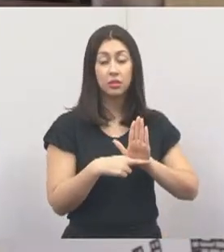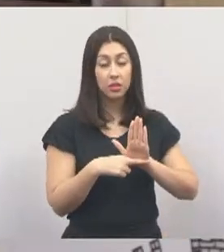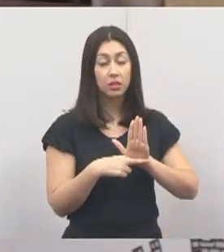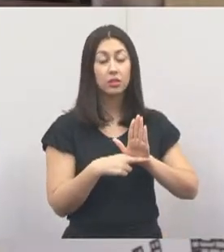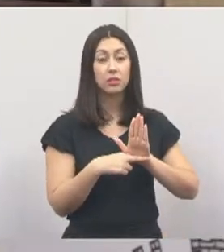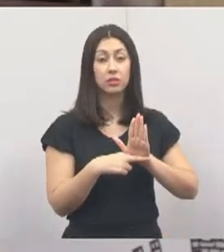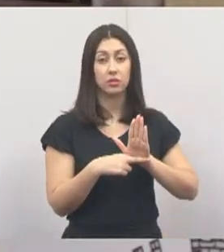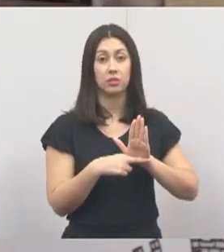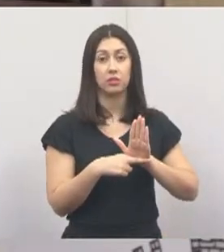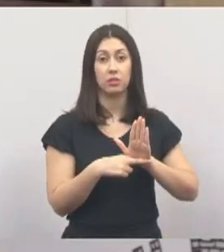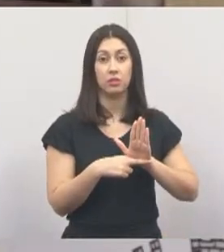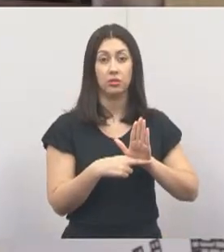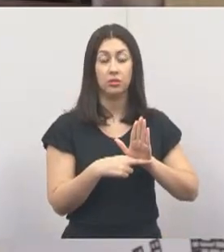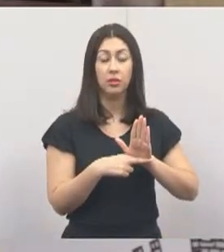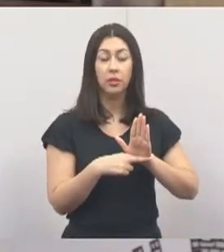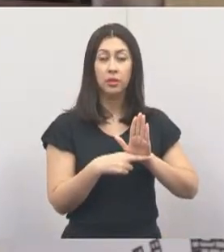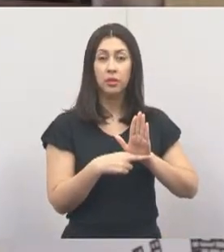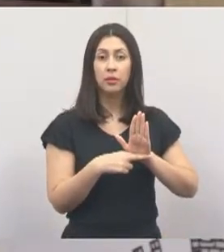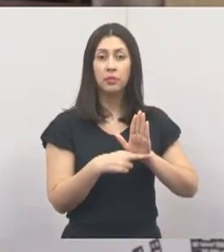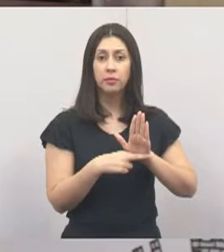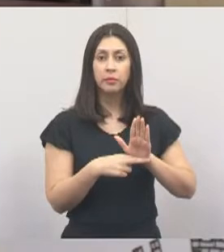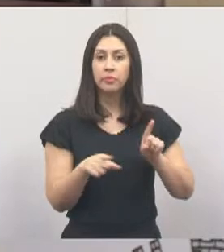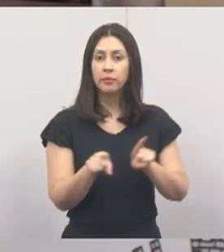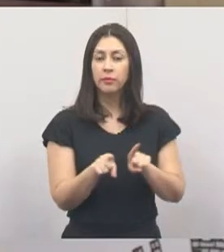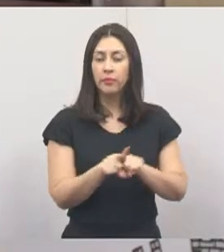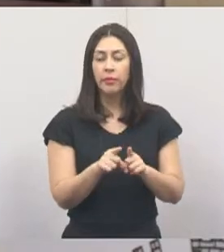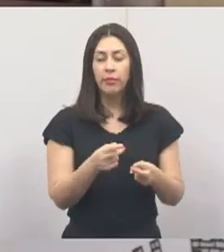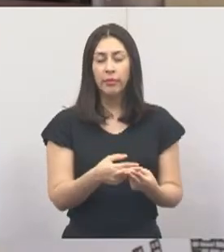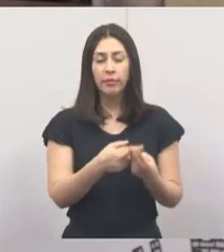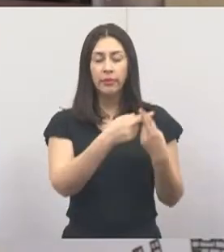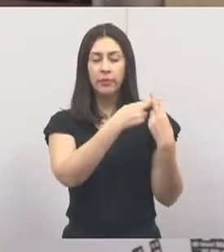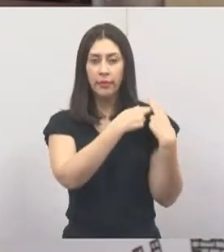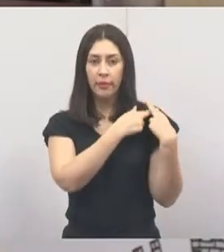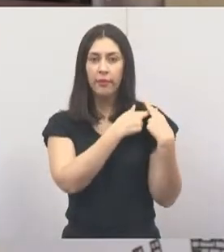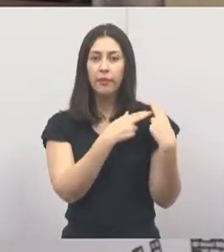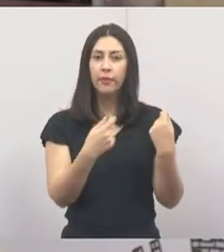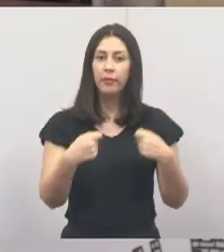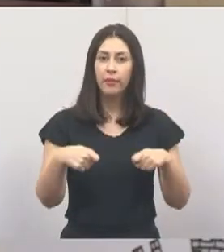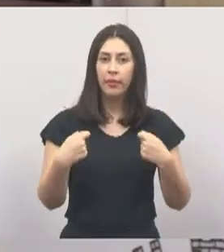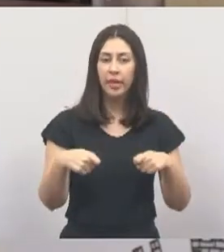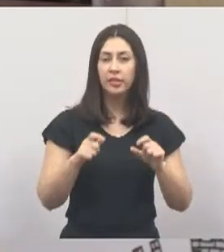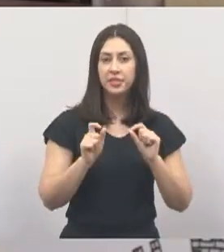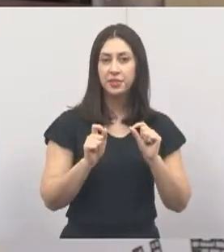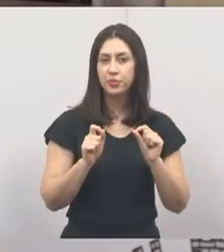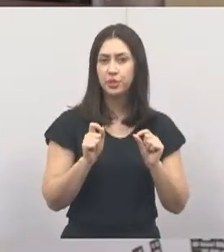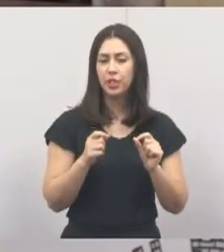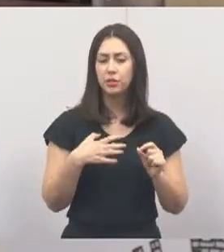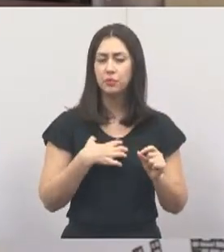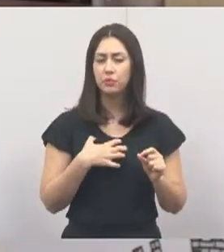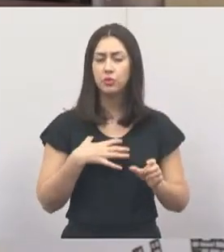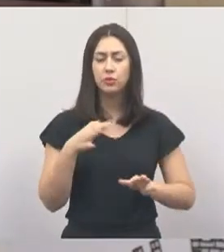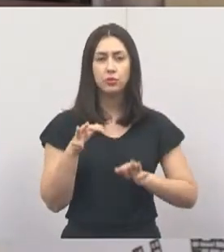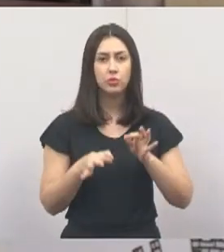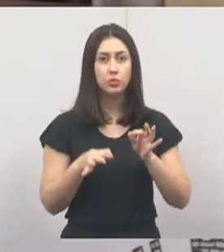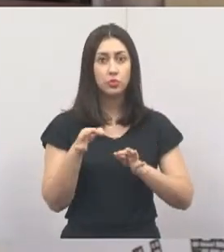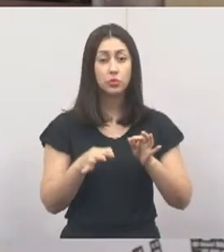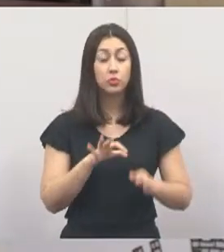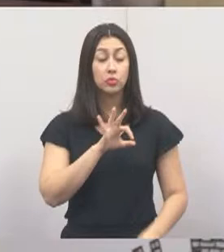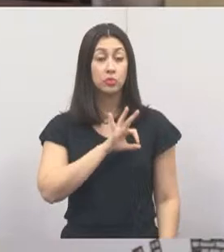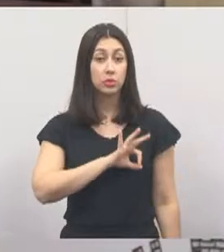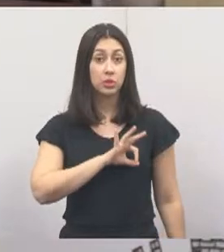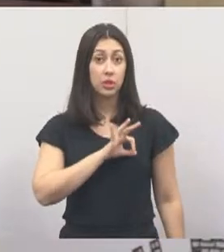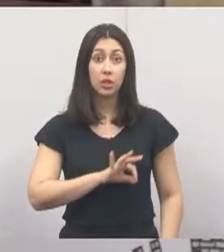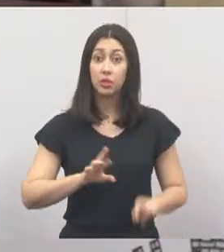especificidades das atribuições e responsabilidades requerem, de forma justa,